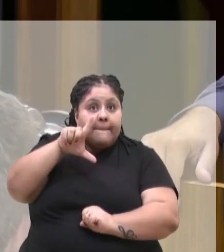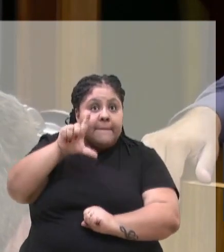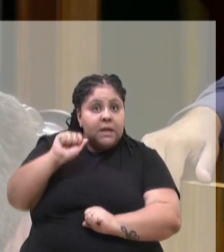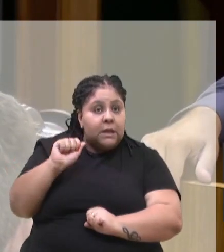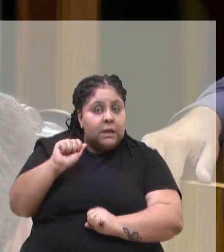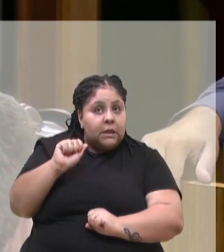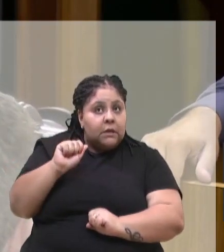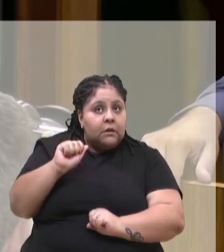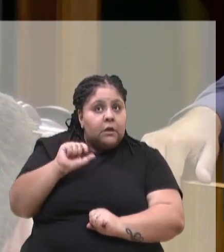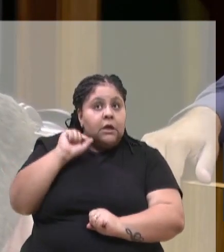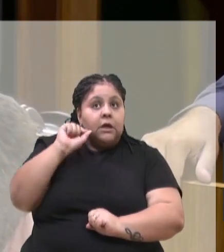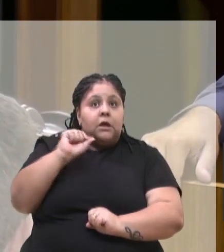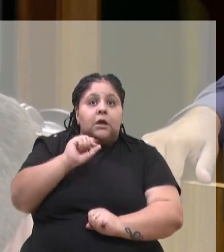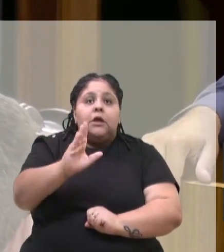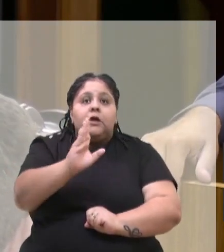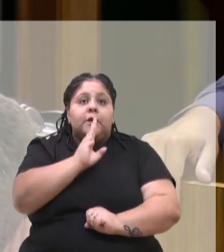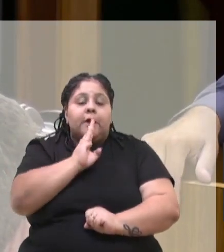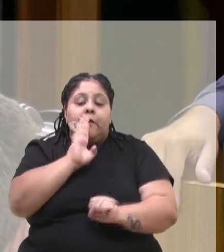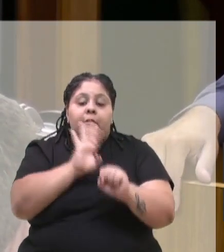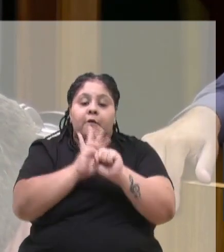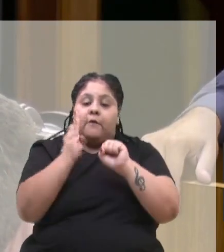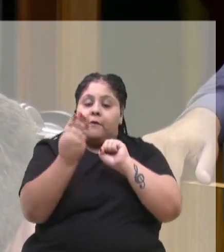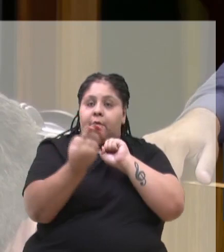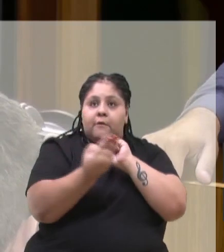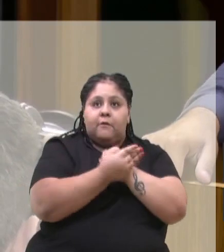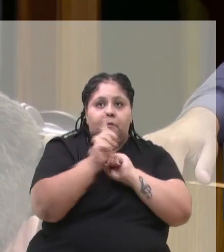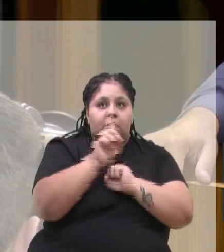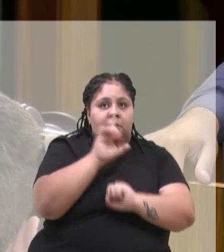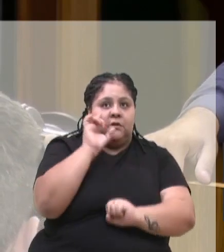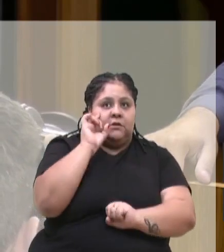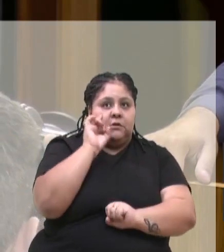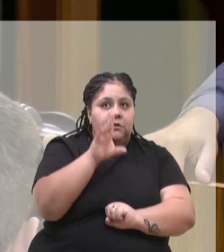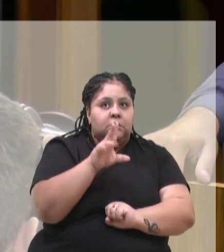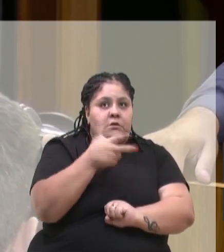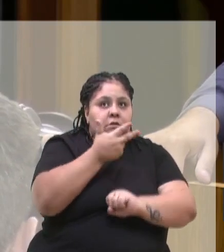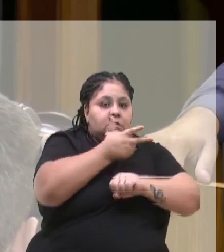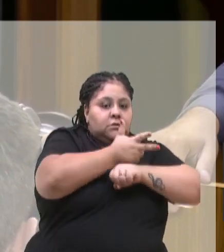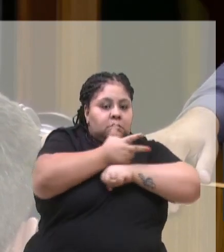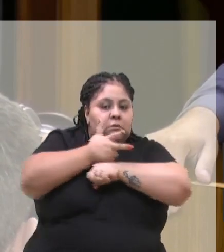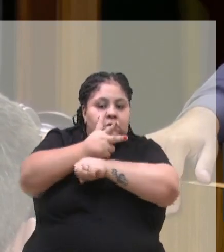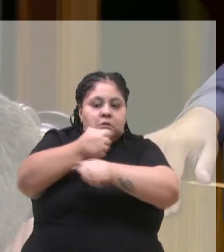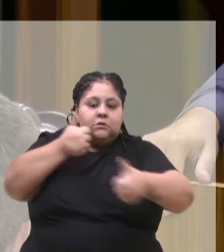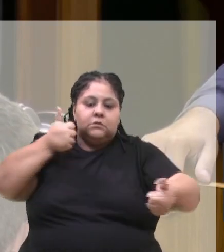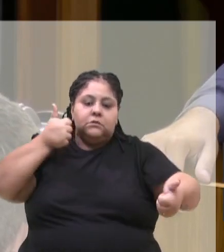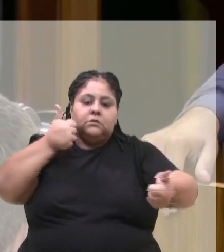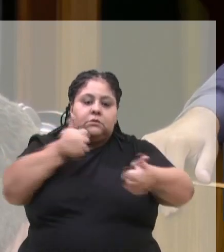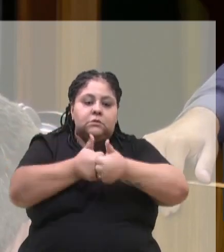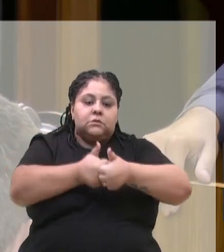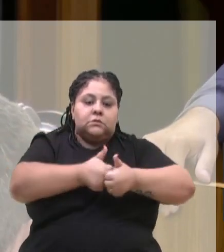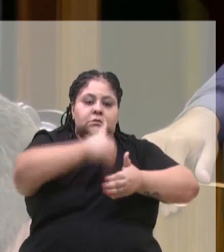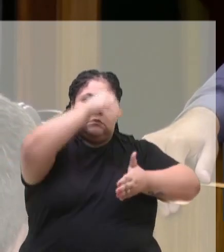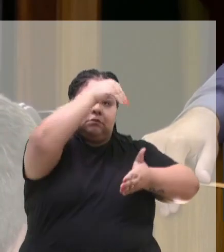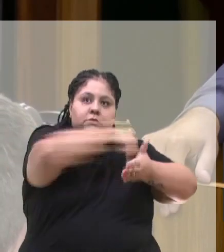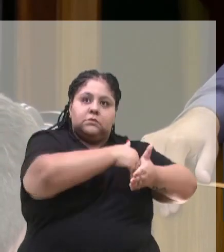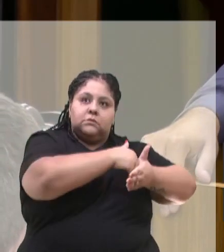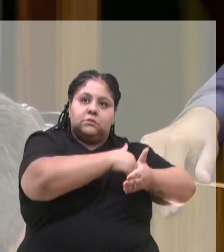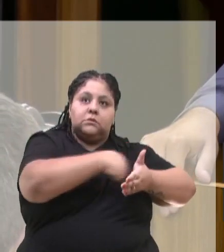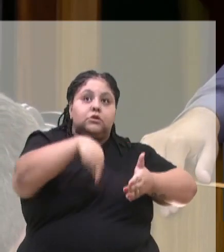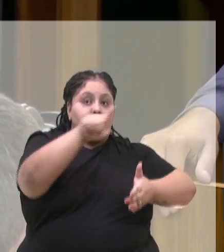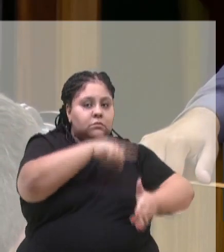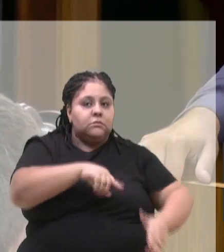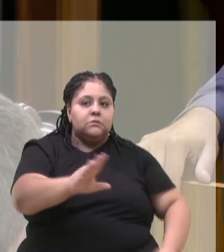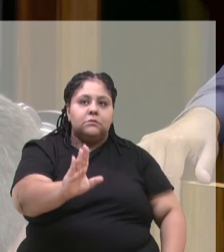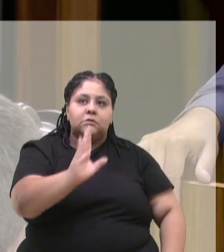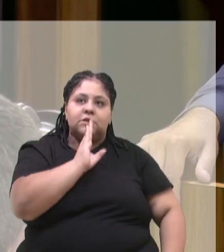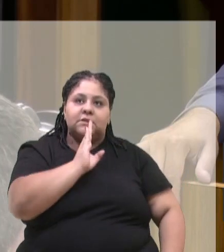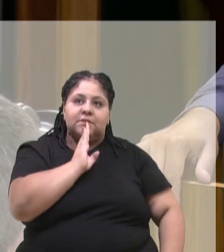Para quem conhece os bairros e não vai nos bairros só para gravar vídeo perto de época de eleição, né, vereador D'Ambrosio, que nós